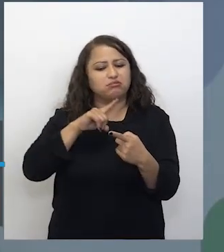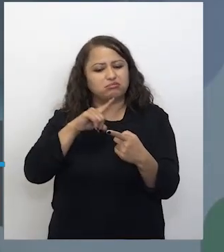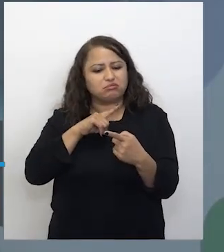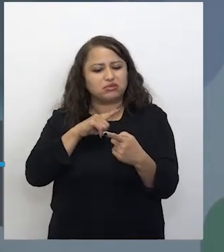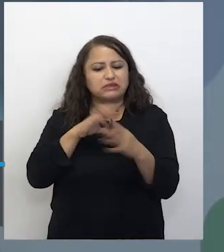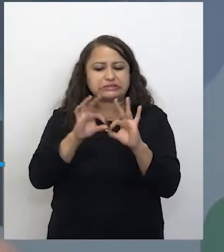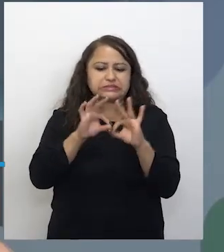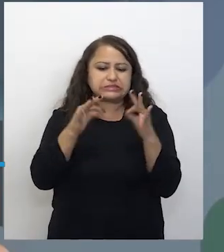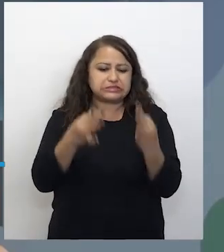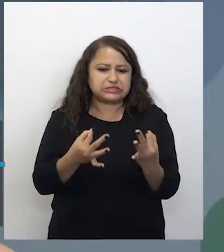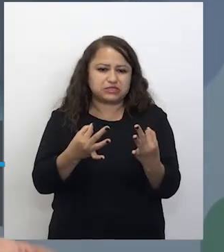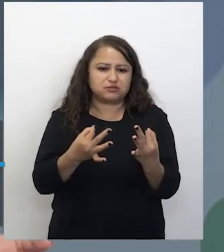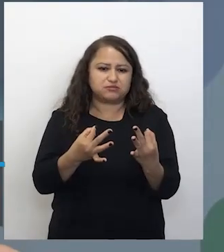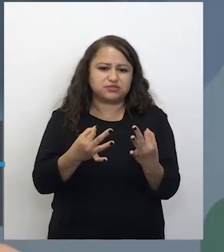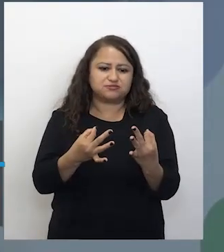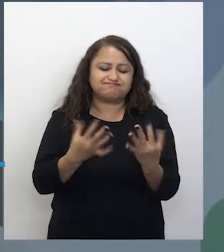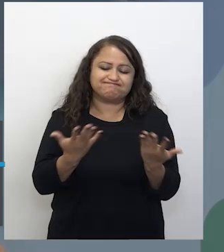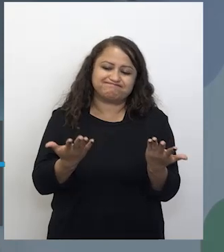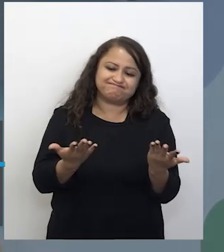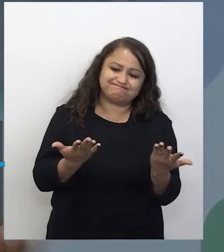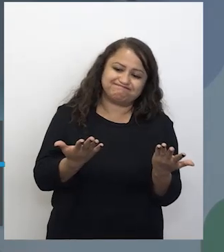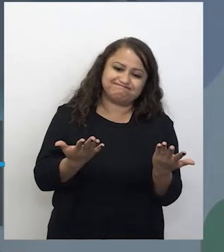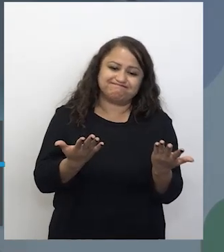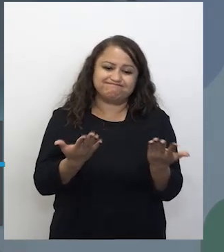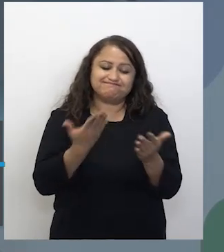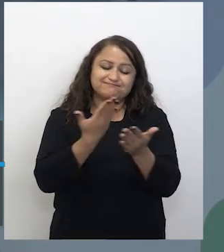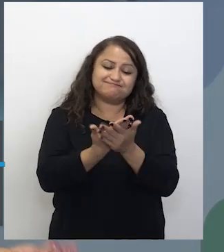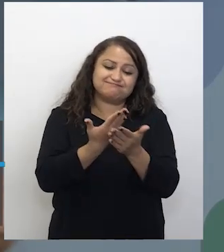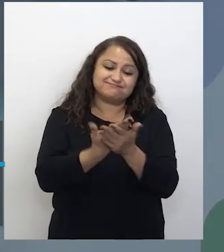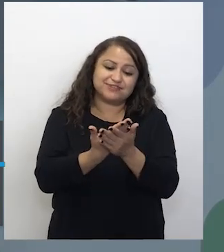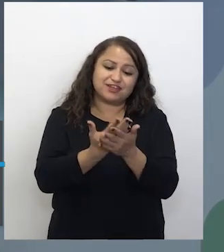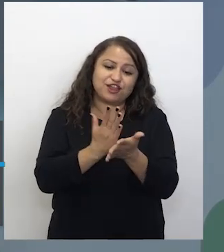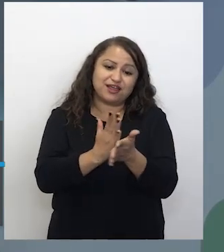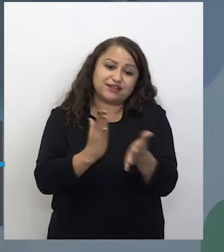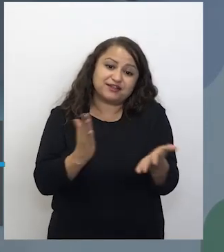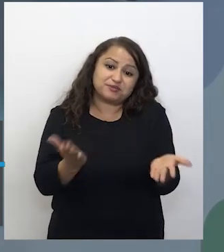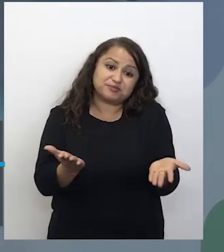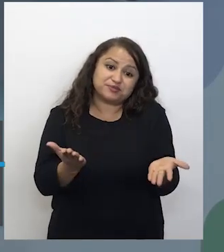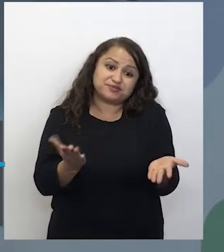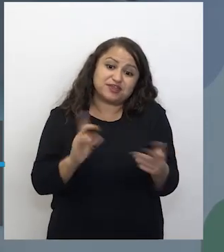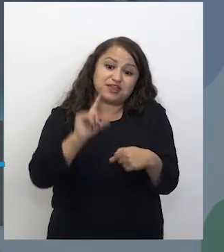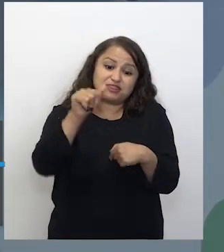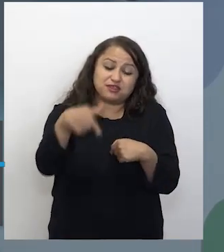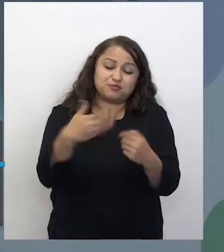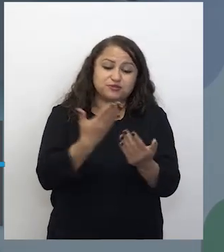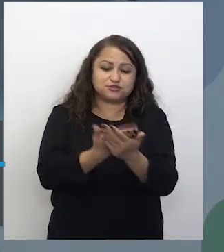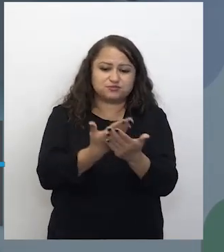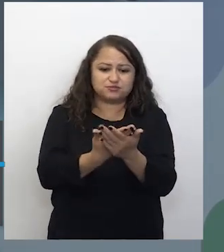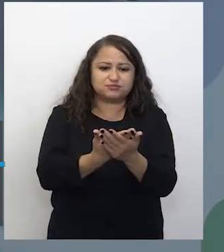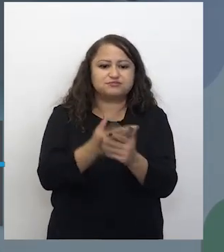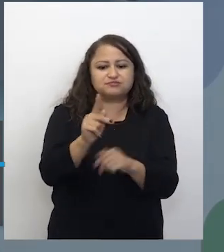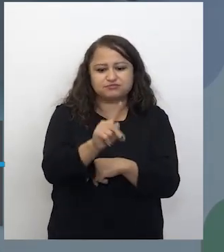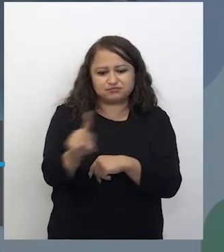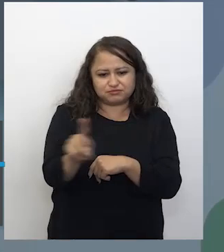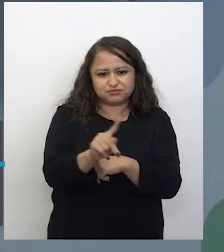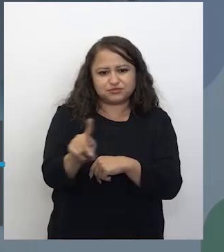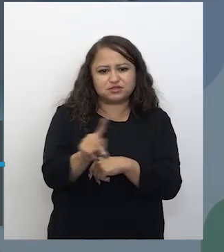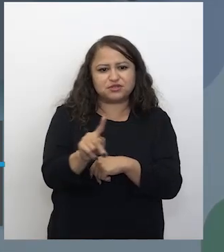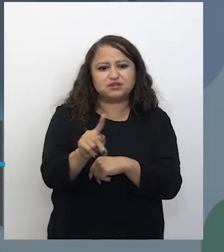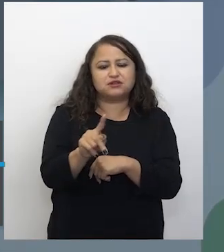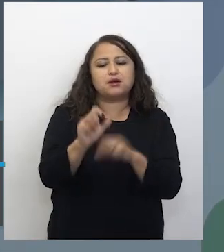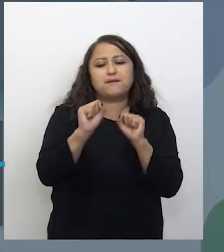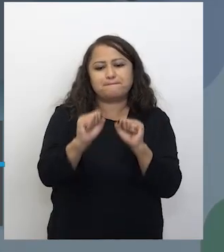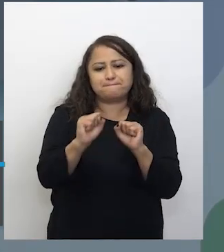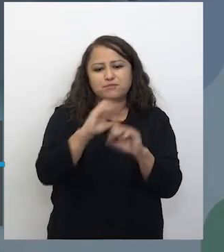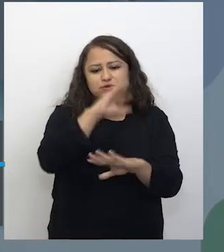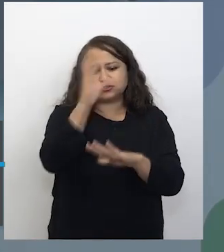simples, né? É uma pena que a nossa aula está chegando ao final. Depois o professor pode buscar essa aula no repositório, acrescentar,